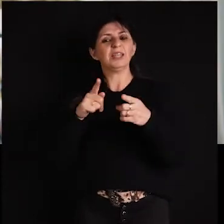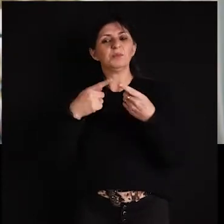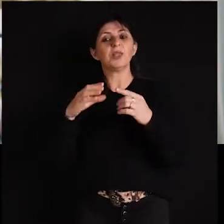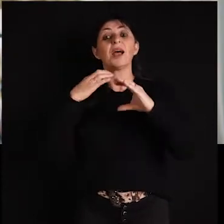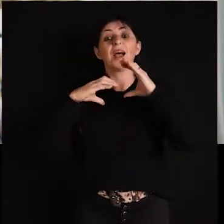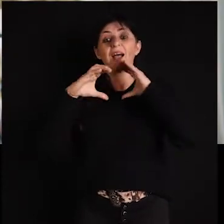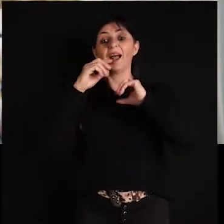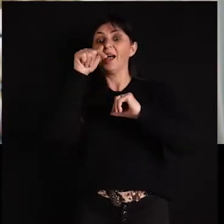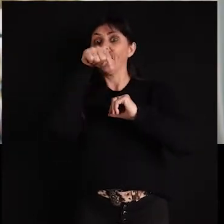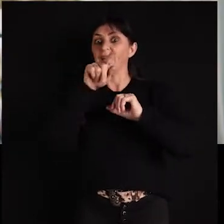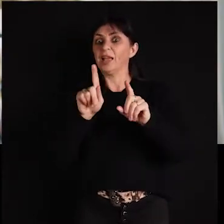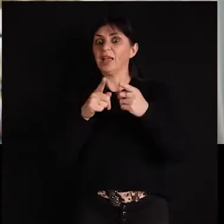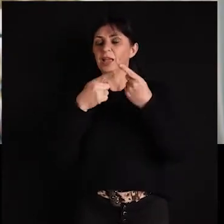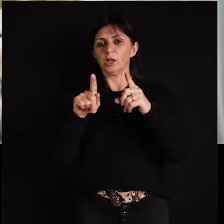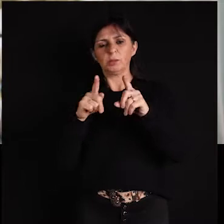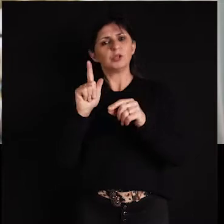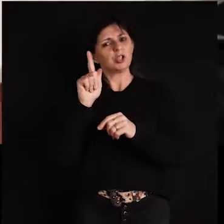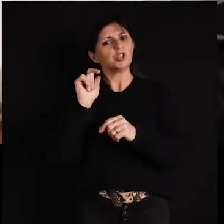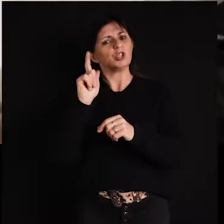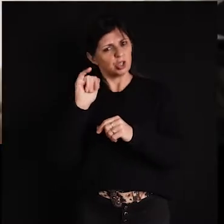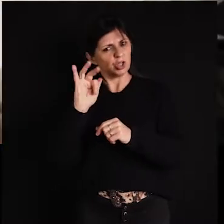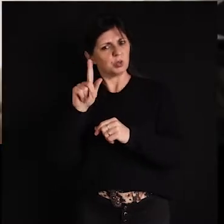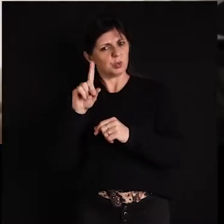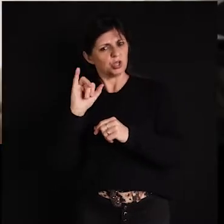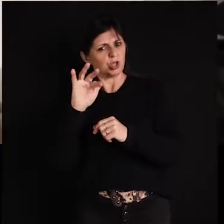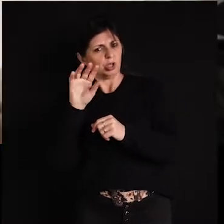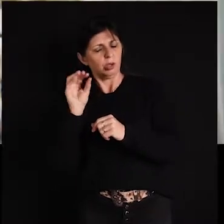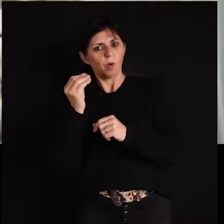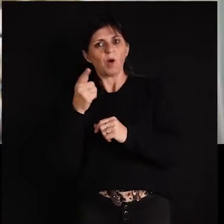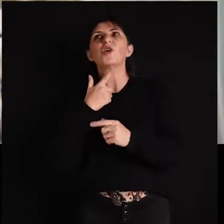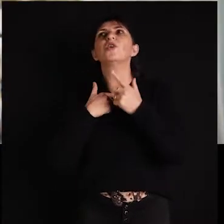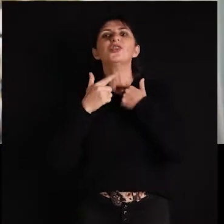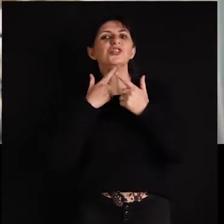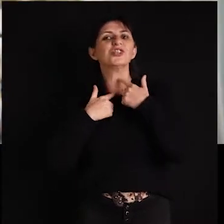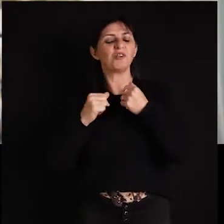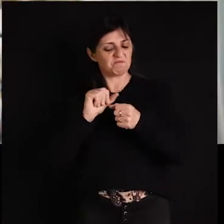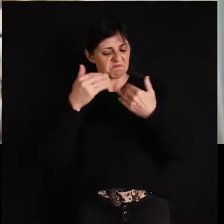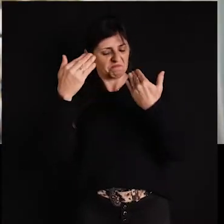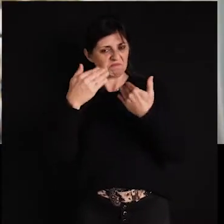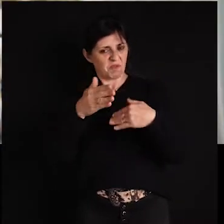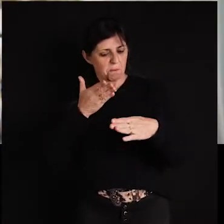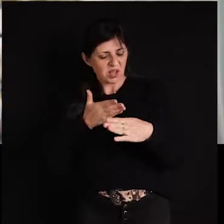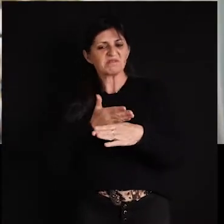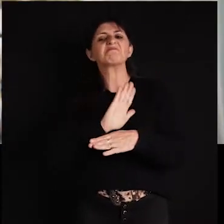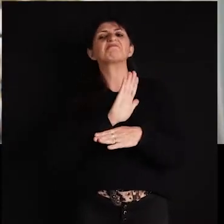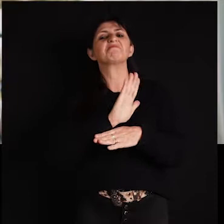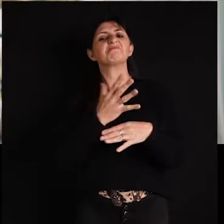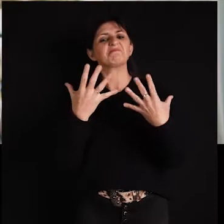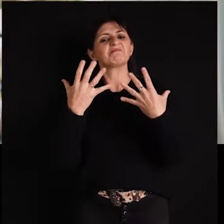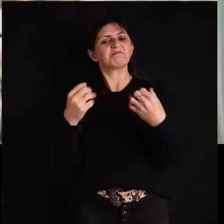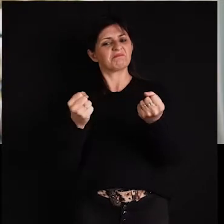música. E aí o Gildinho gostou muito, fiz a prova, resumindo, né? Passei tudo, me aprovaram